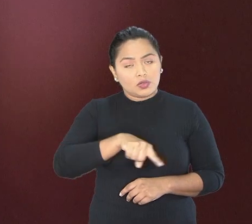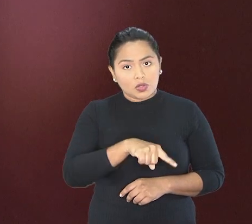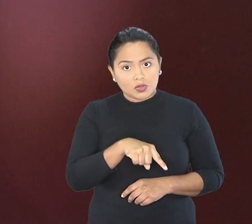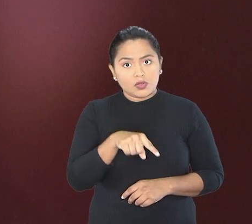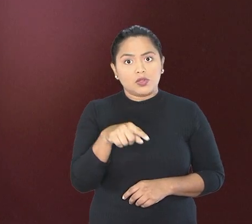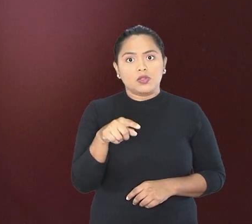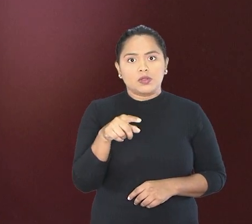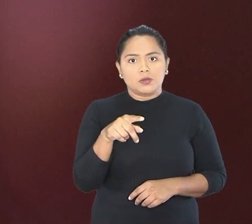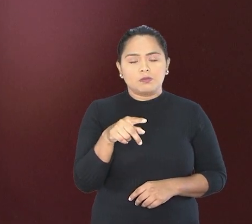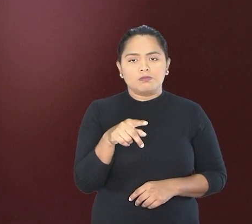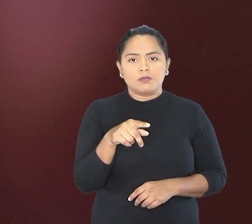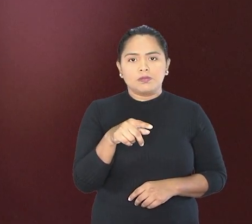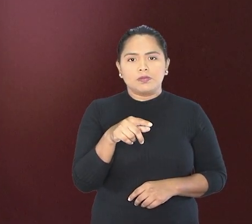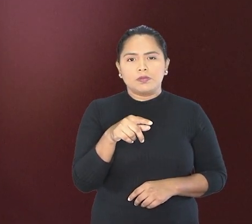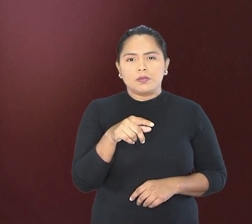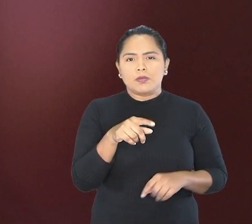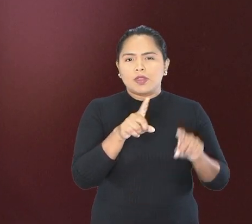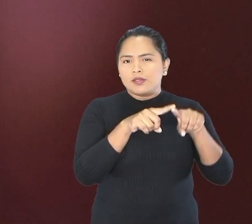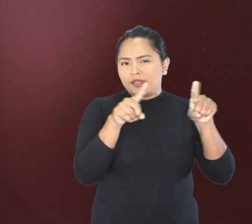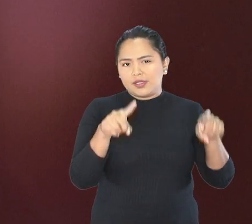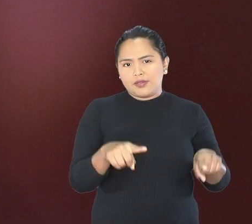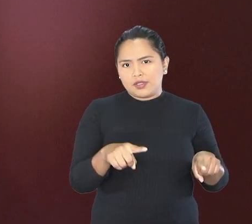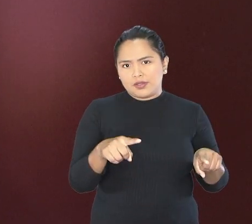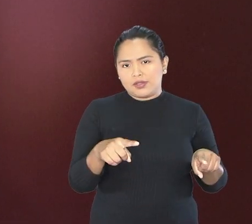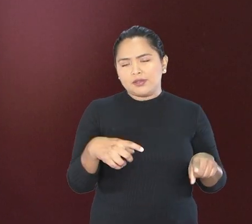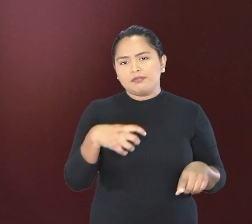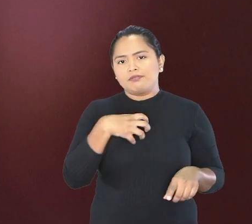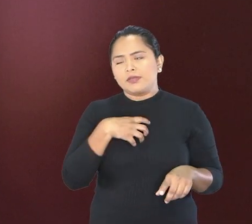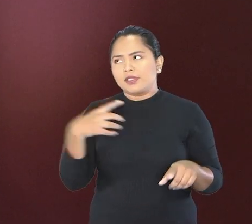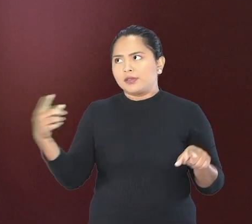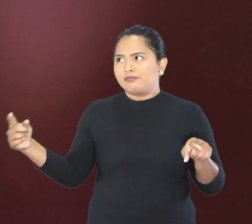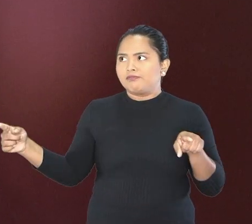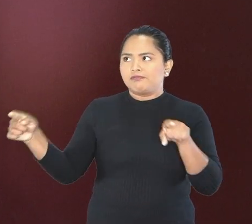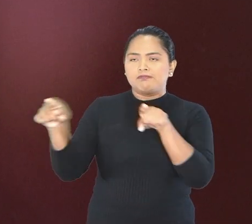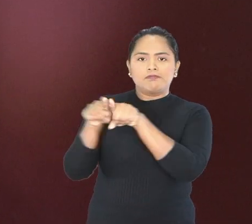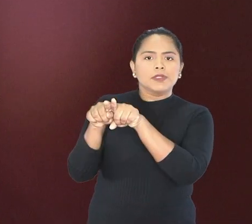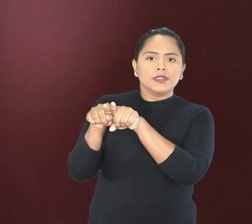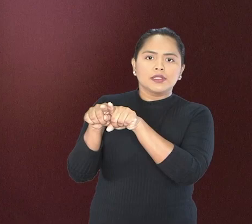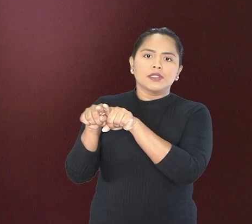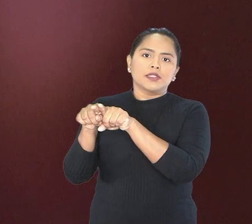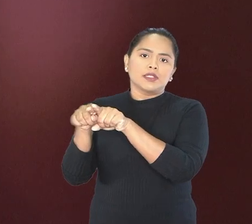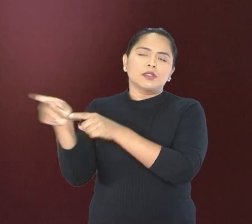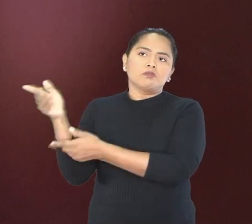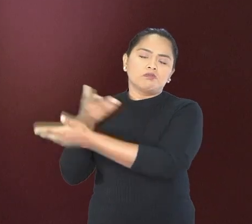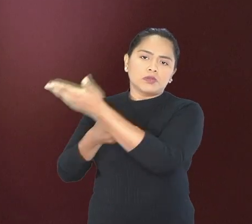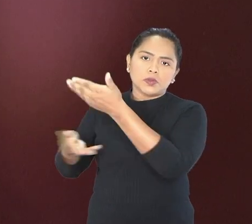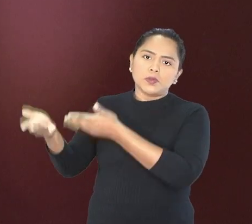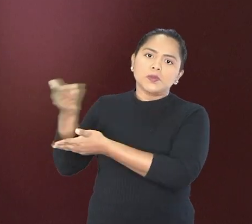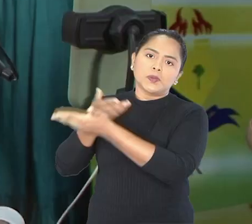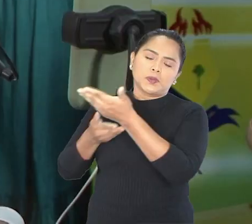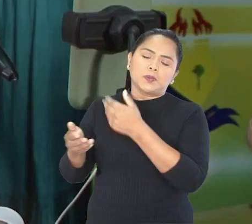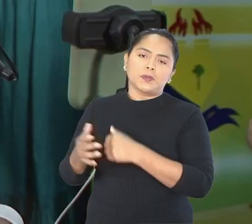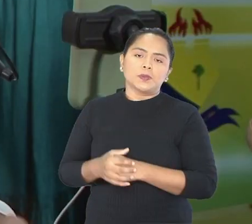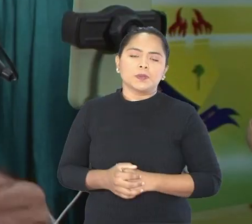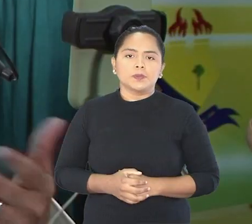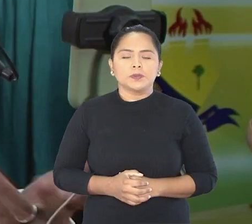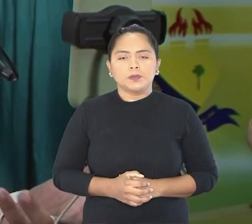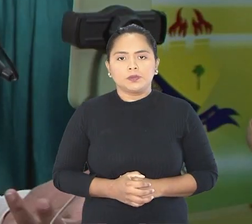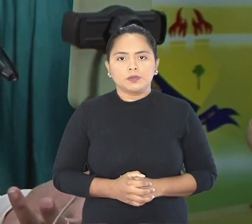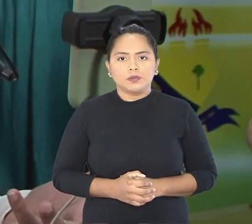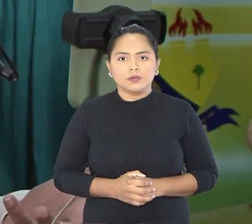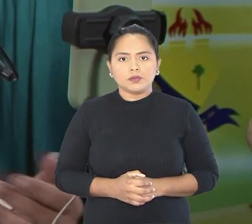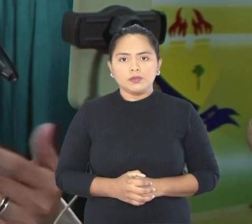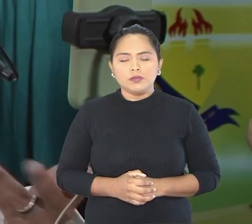se sintam integrados ao longo do Brasil também em relação aos conhecimentos. E